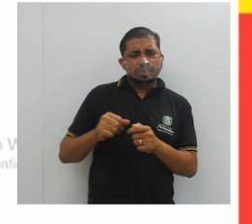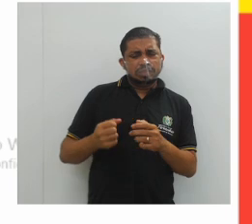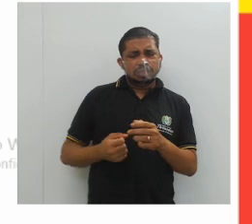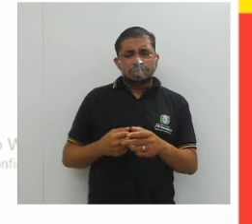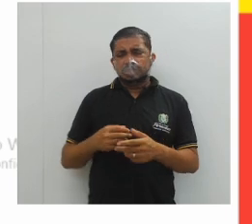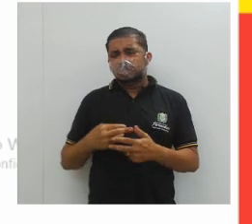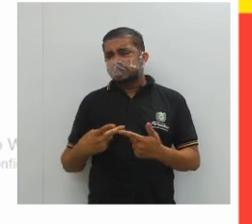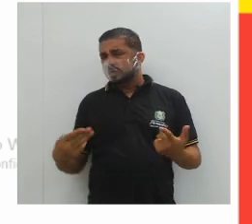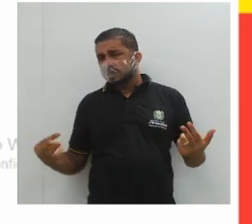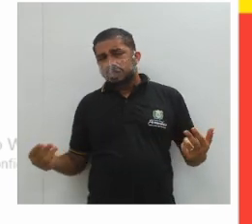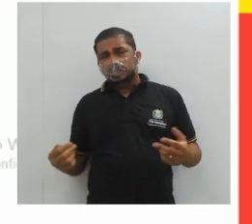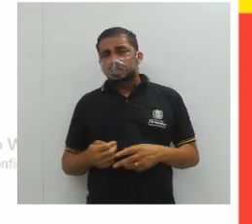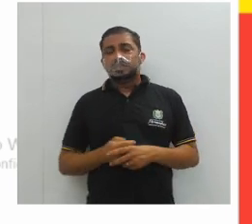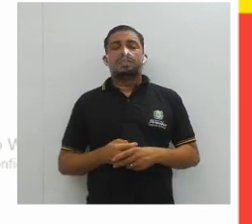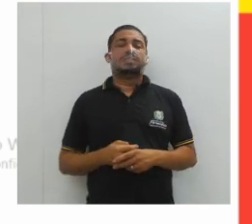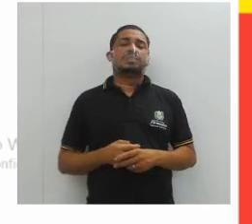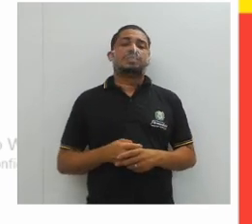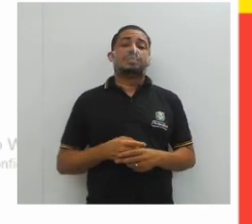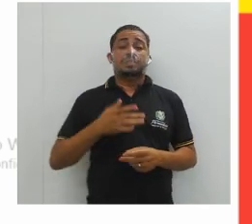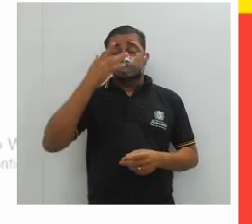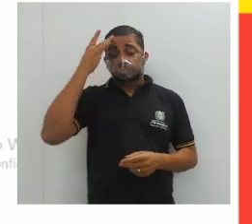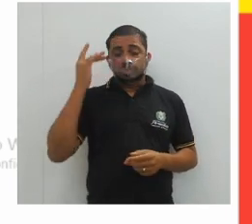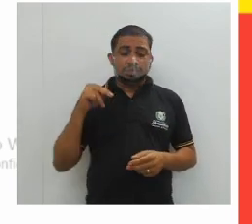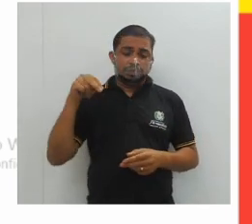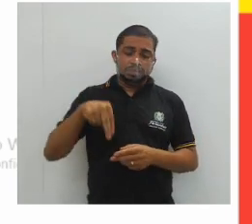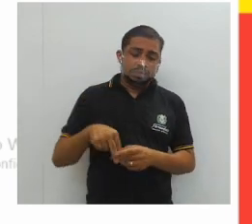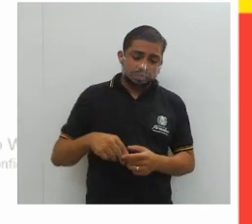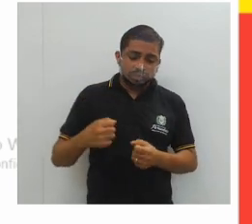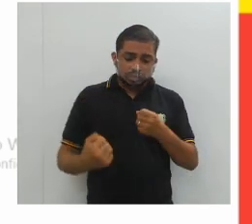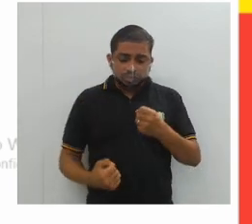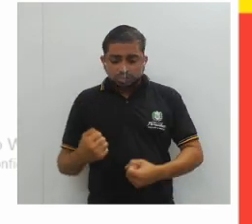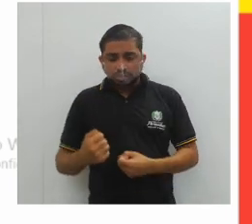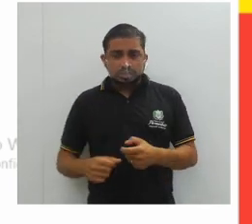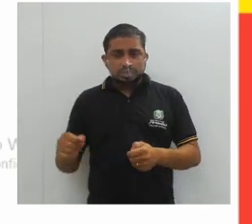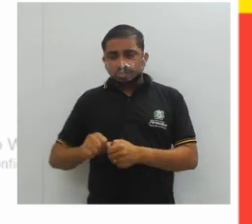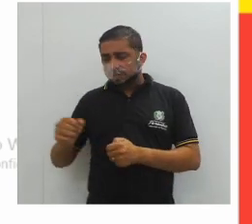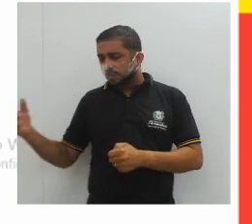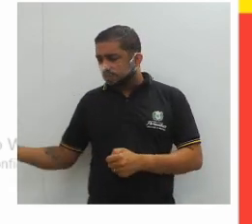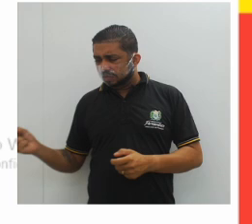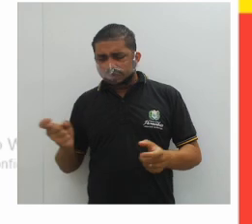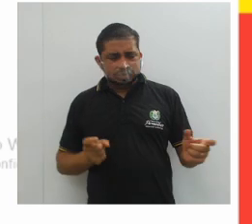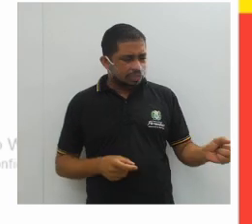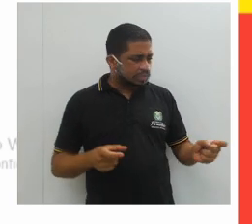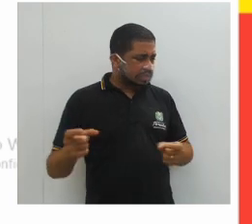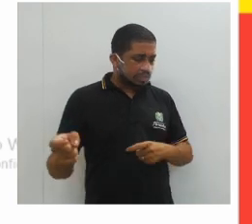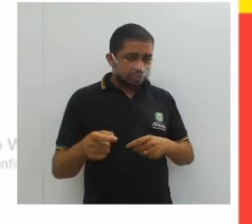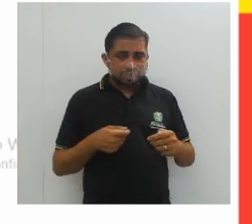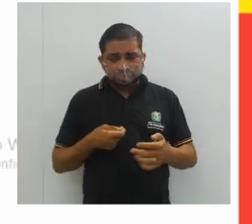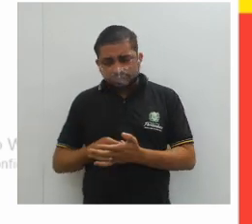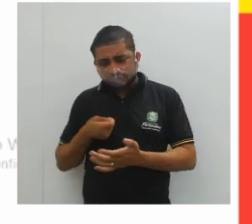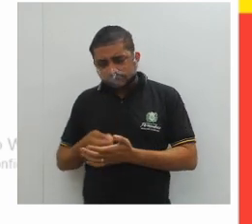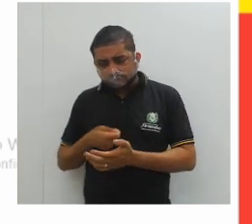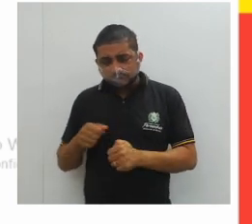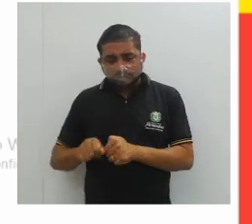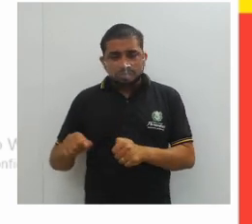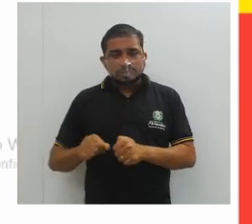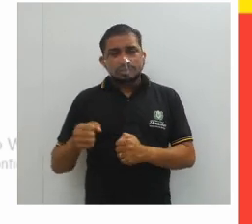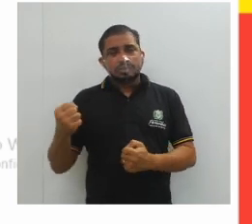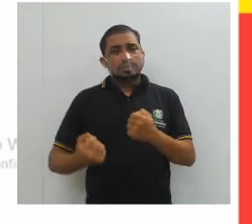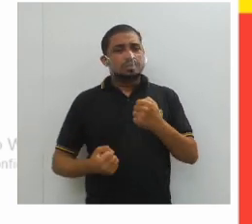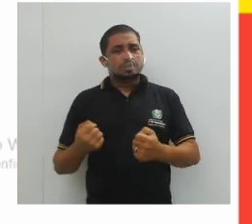né? Tava lá todo mundo em cima do carro, cada um trazia uma peça de um canto e ia tentando montar um carro como